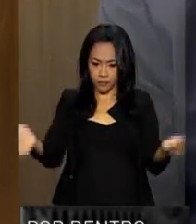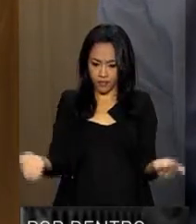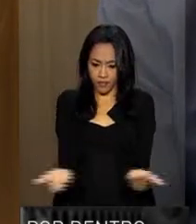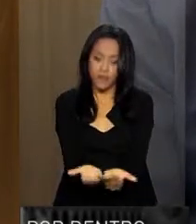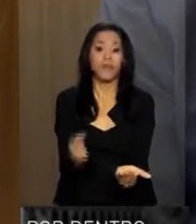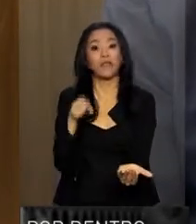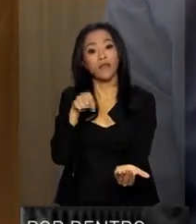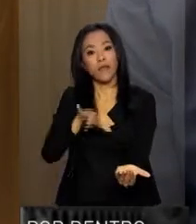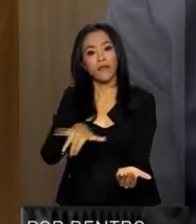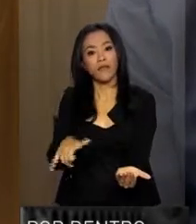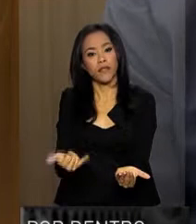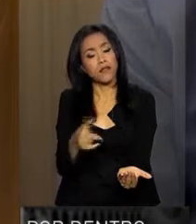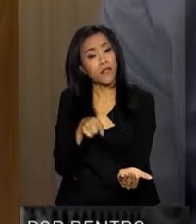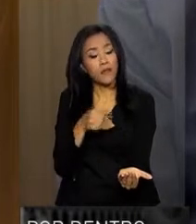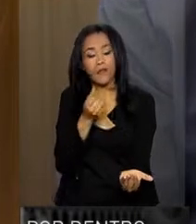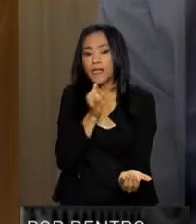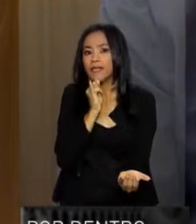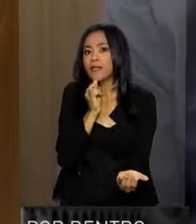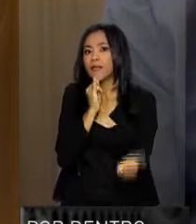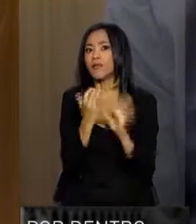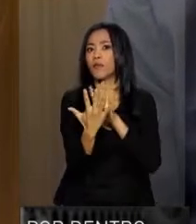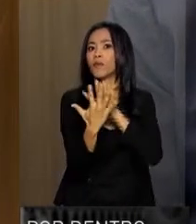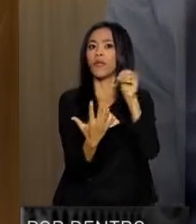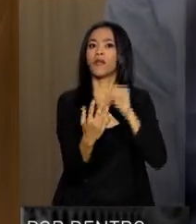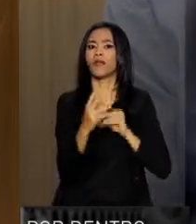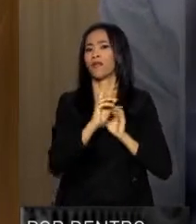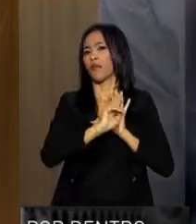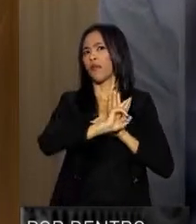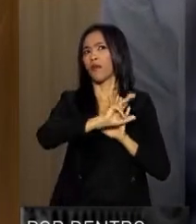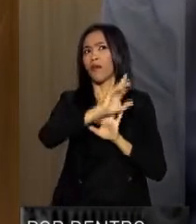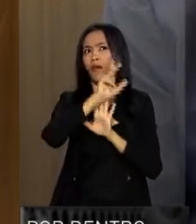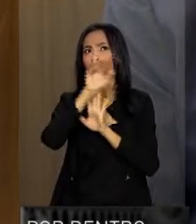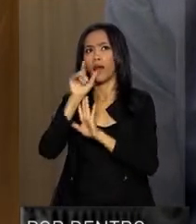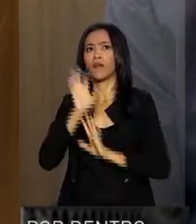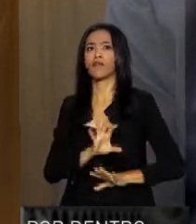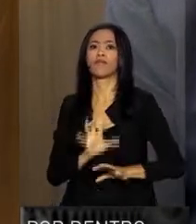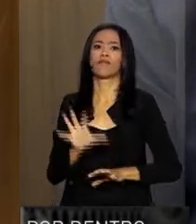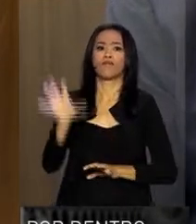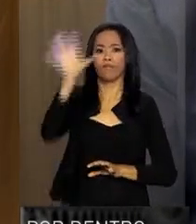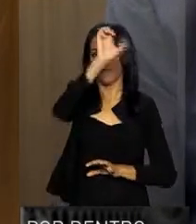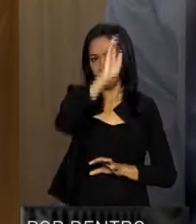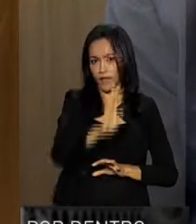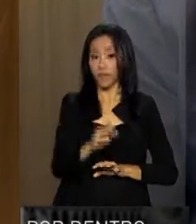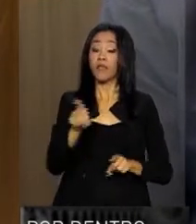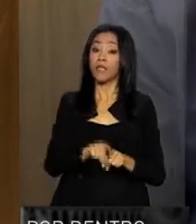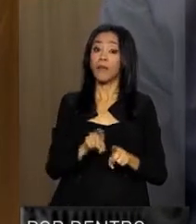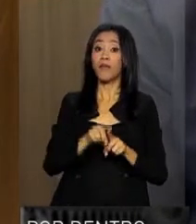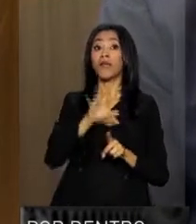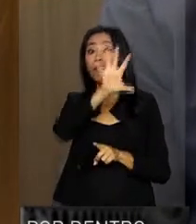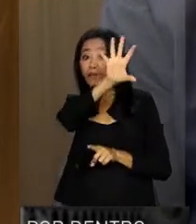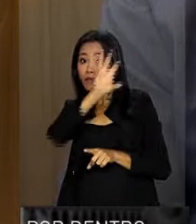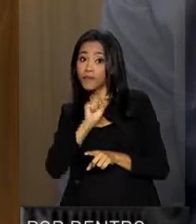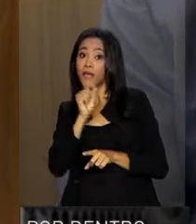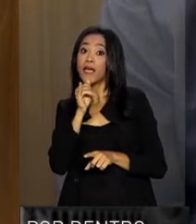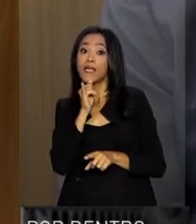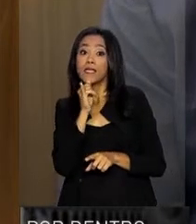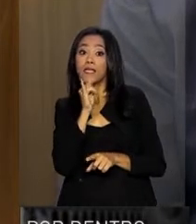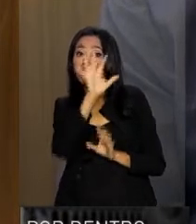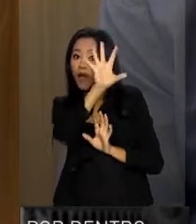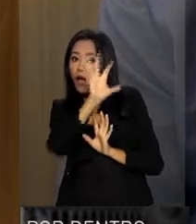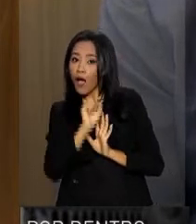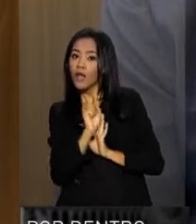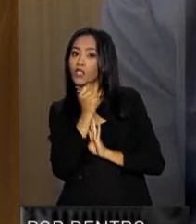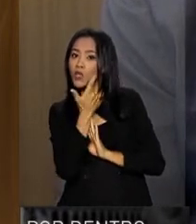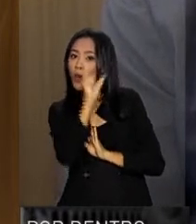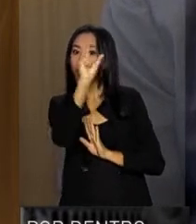de um bom exemplo para outras regiões mas nós também conhecemos exemplos de outras regiões é e